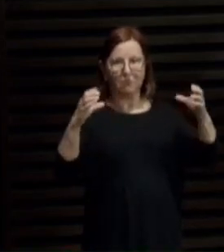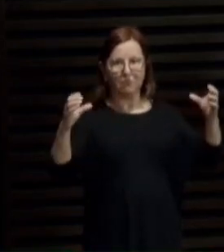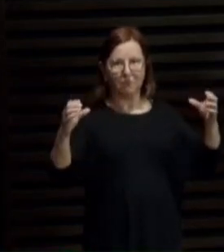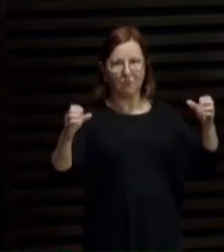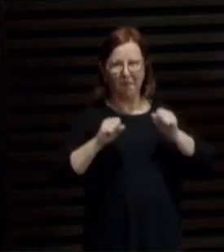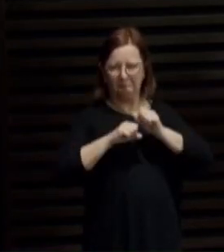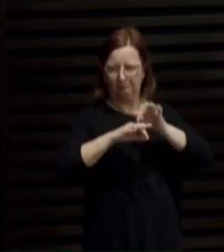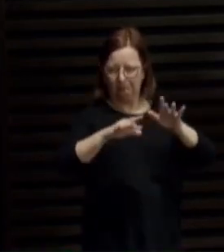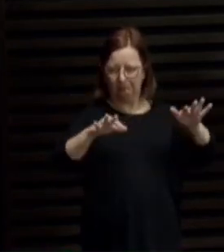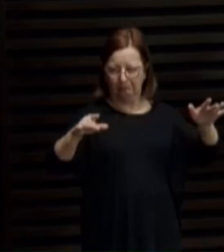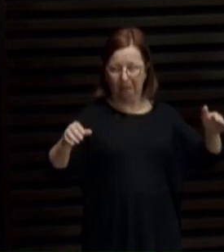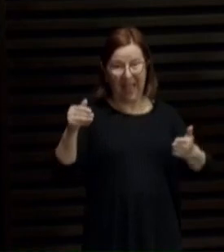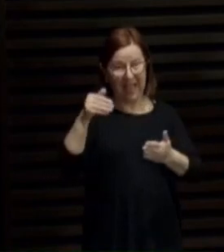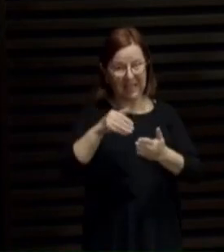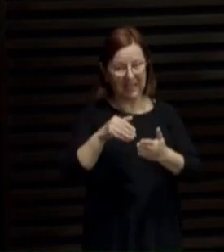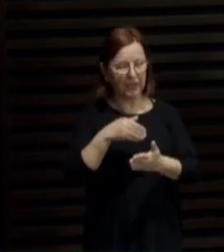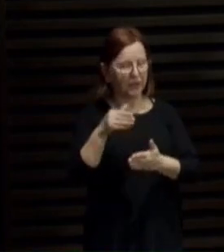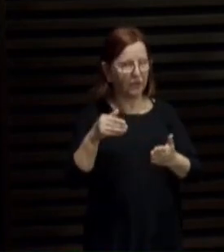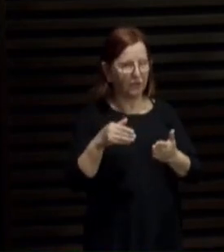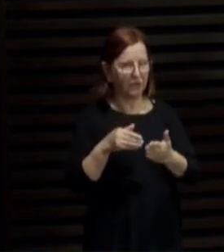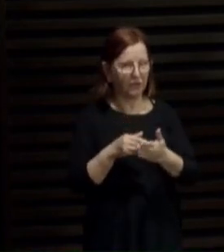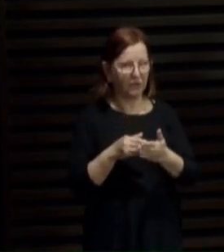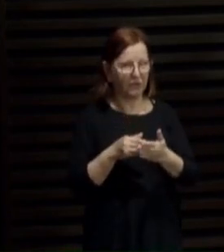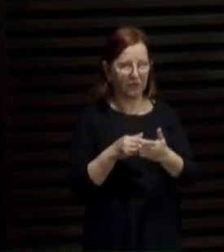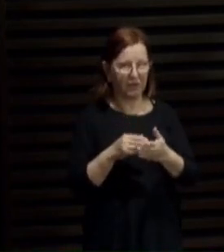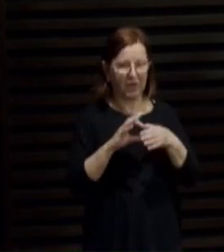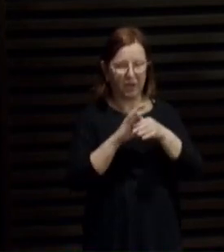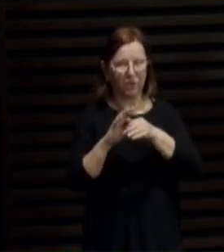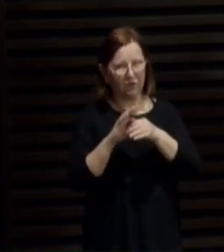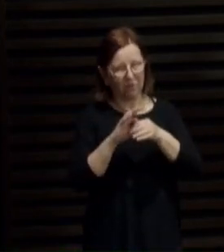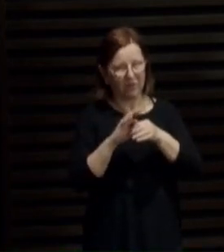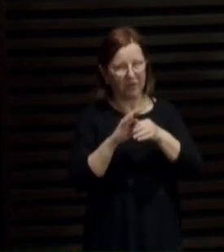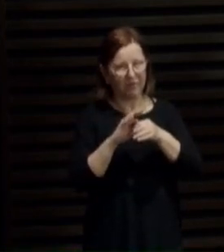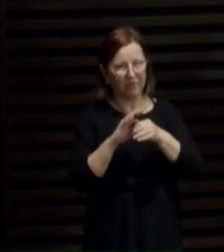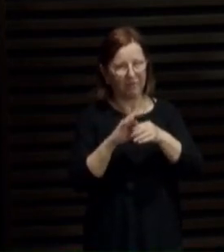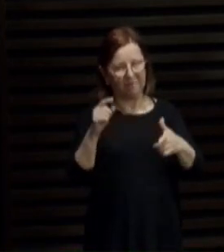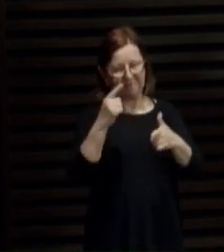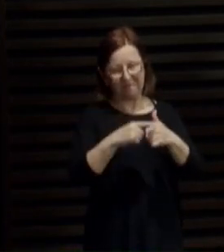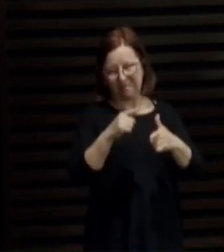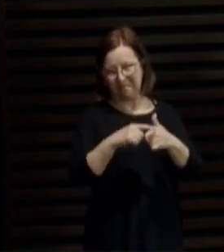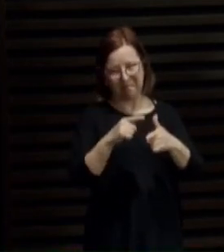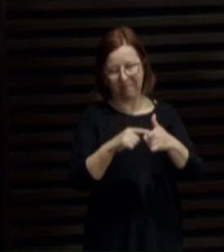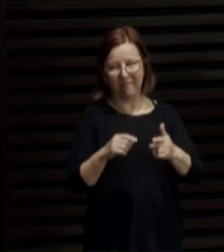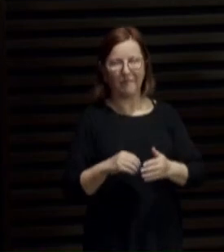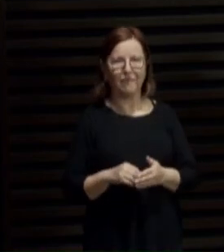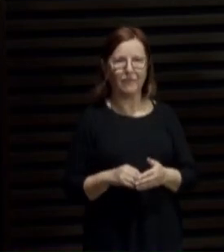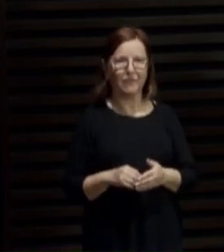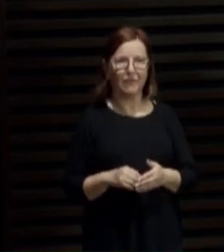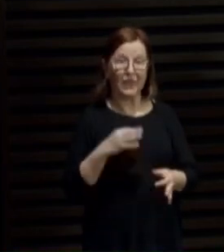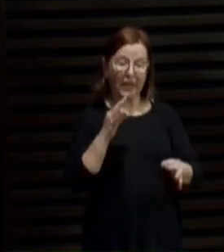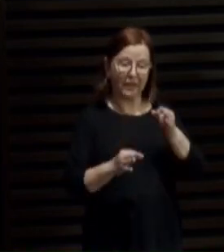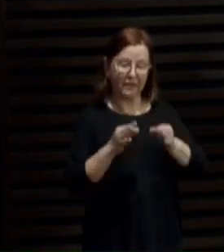que toda a comunhão seja seriamente afetada. A disciplina justa e piedosa